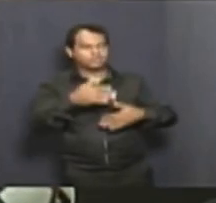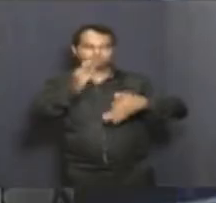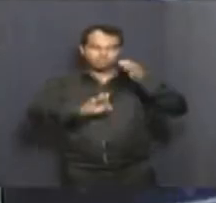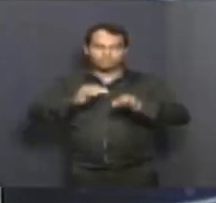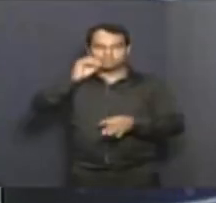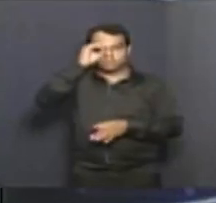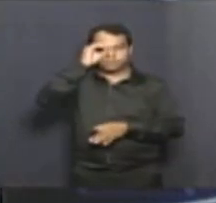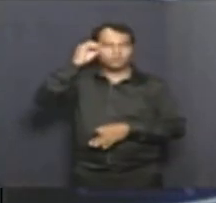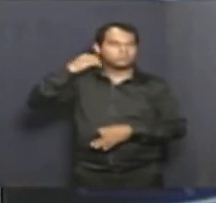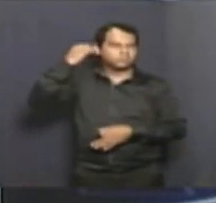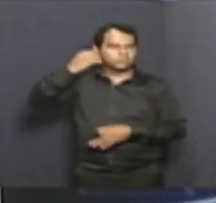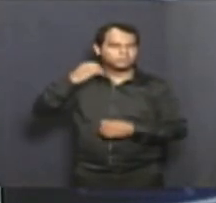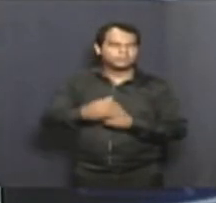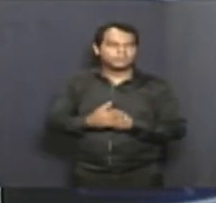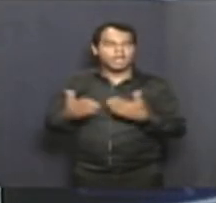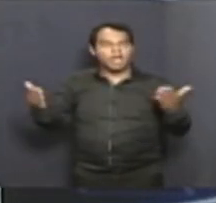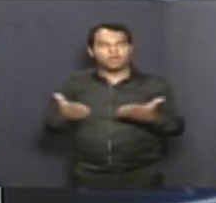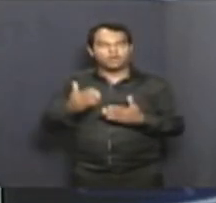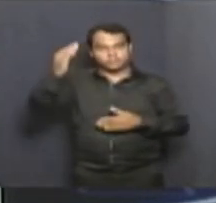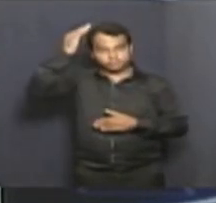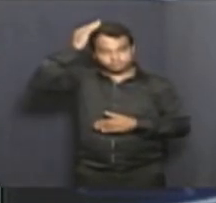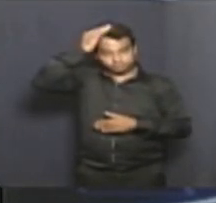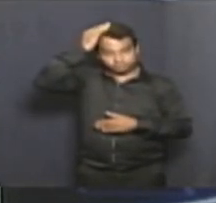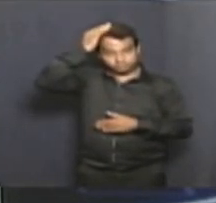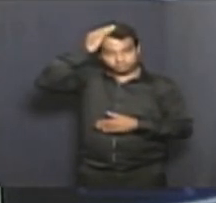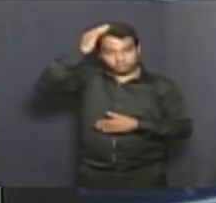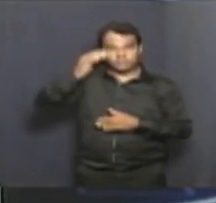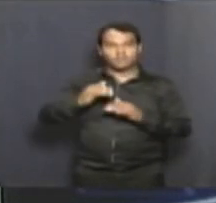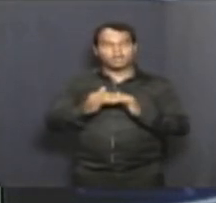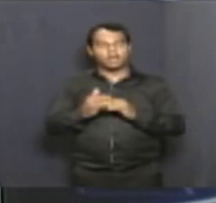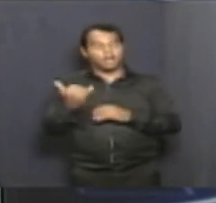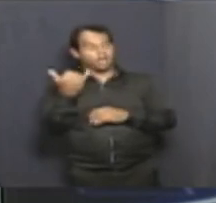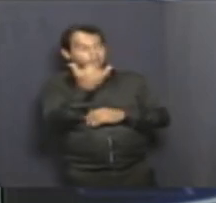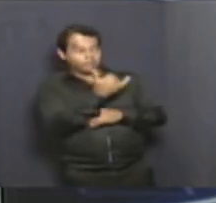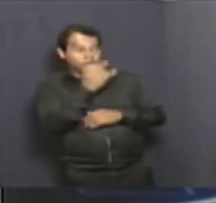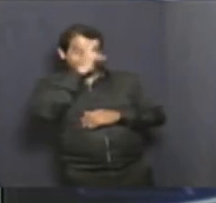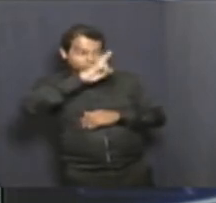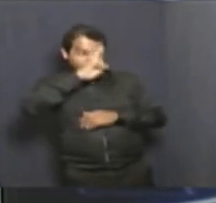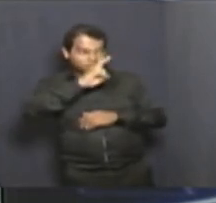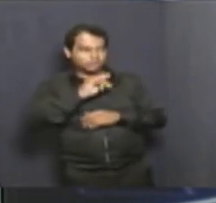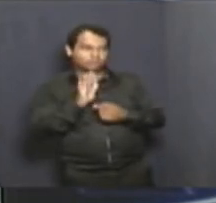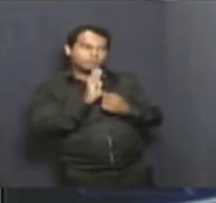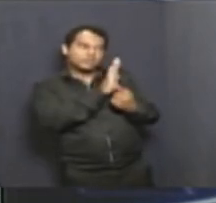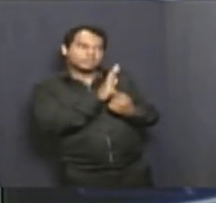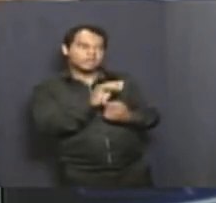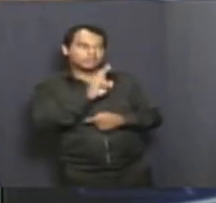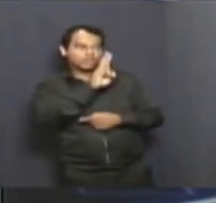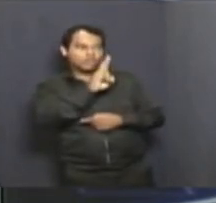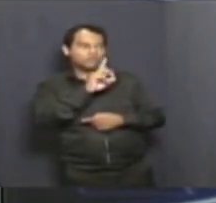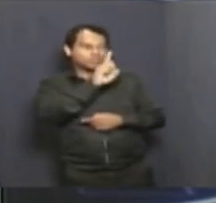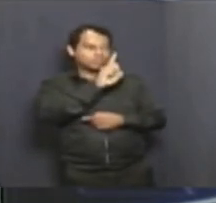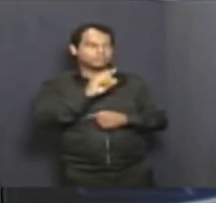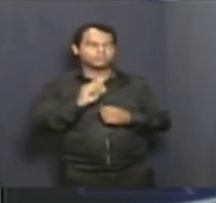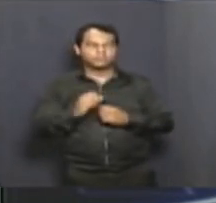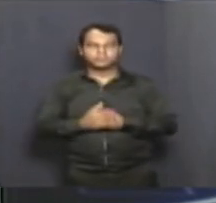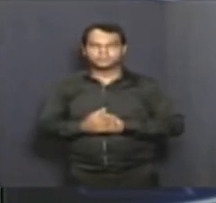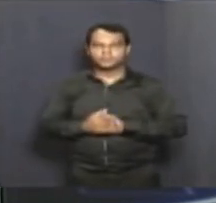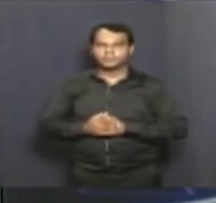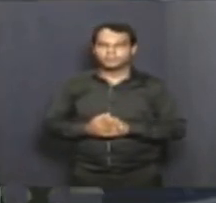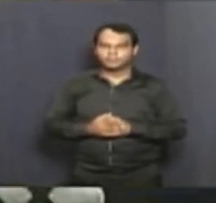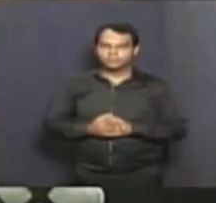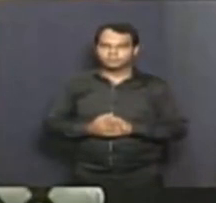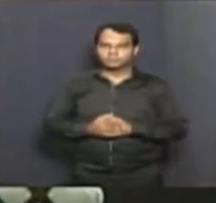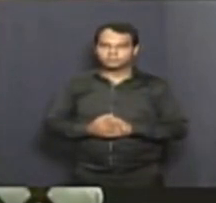agora o candidato reinaldo azambuja lembrando que os candidatos e orientar em relação aos minutos para